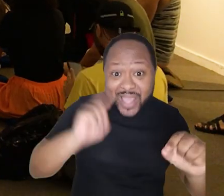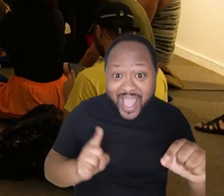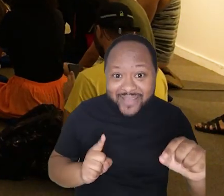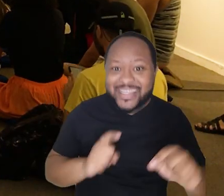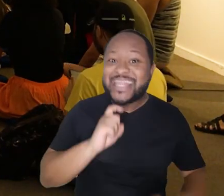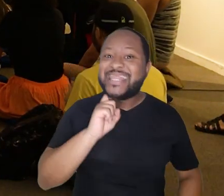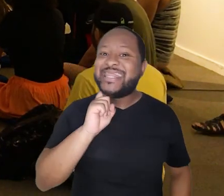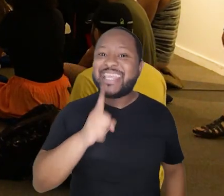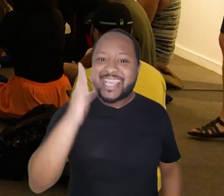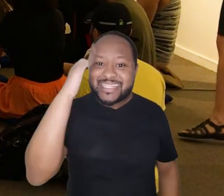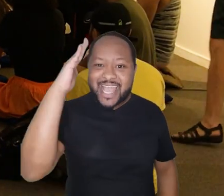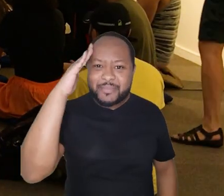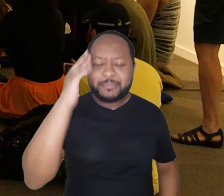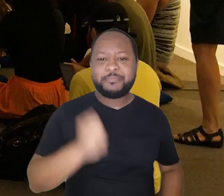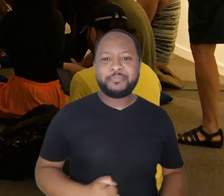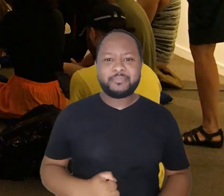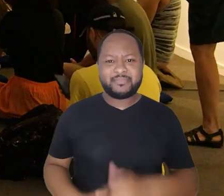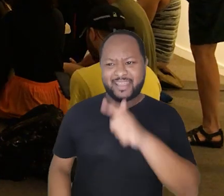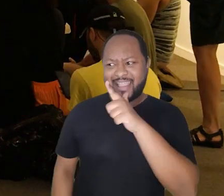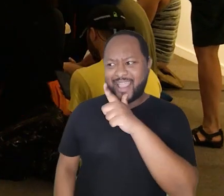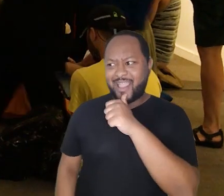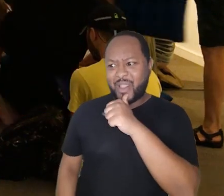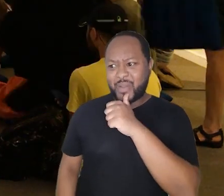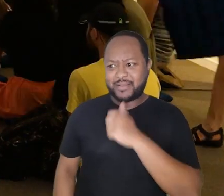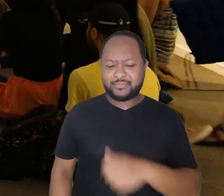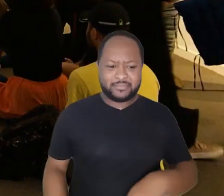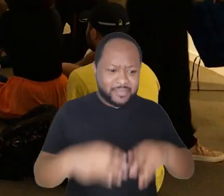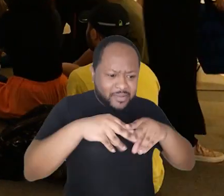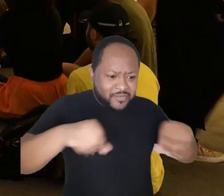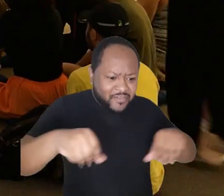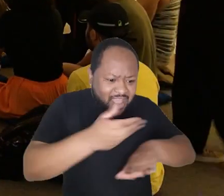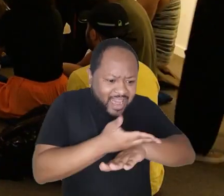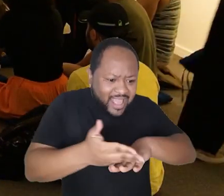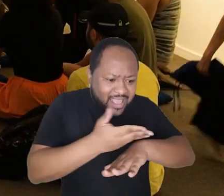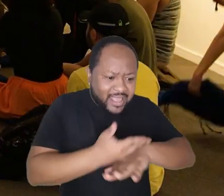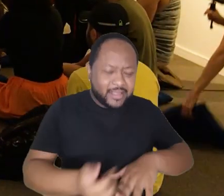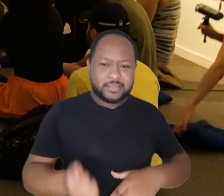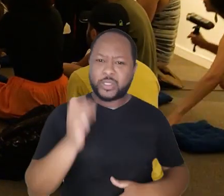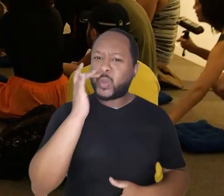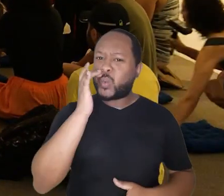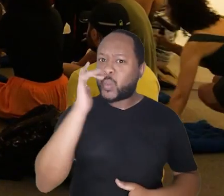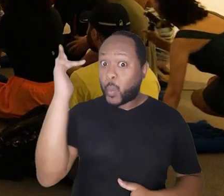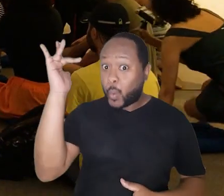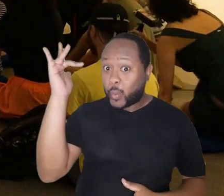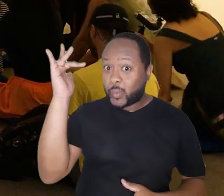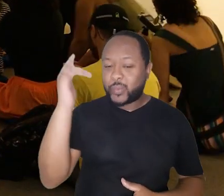arrisca. Água. Farinha. Ouro.